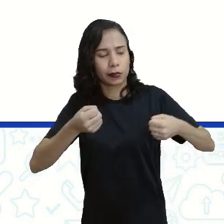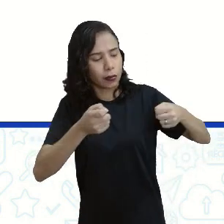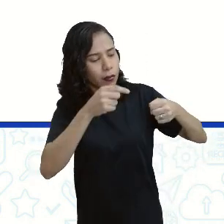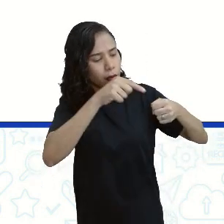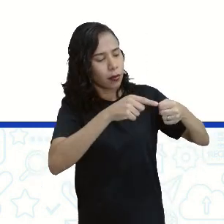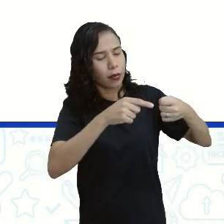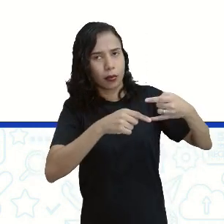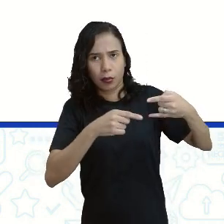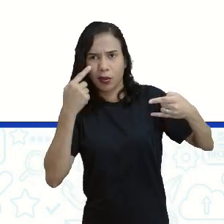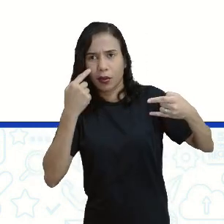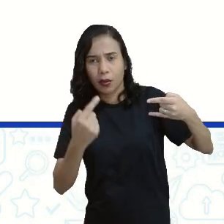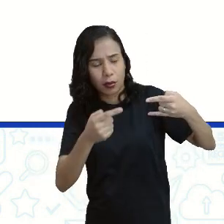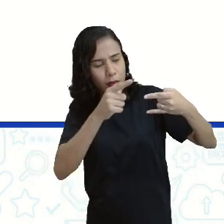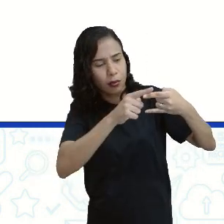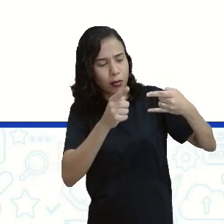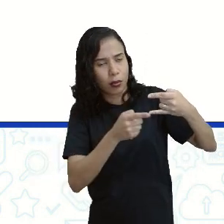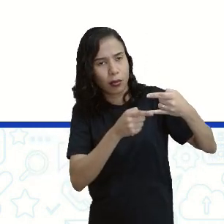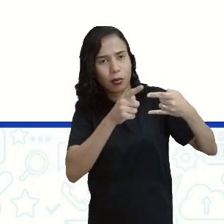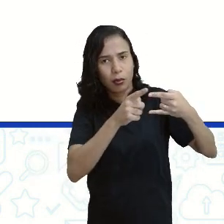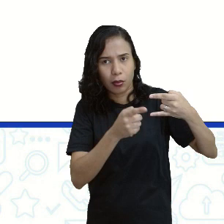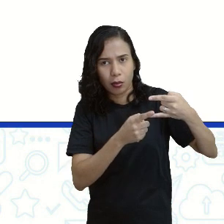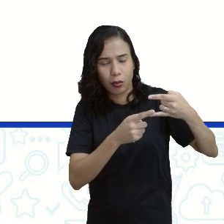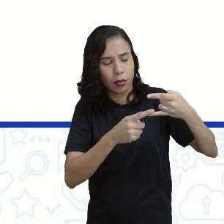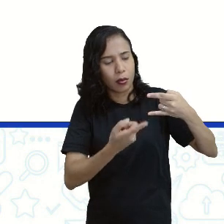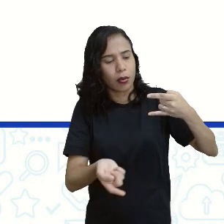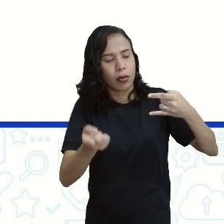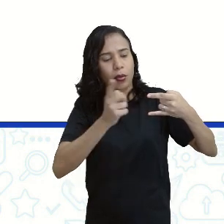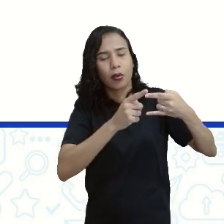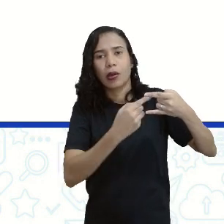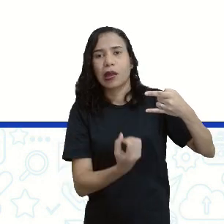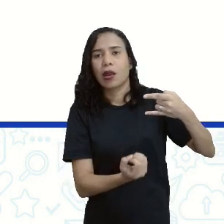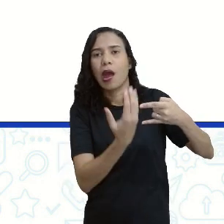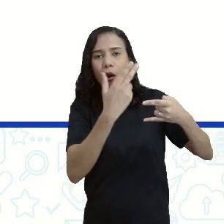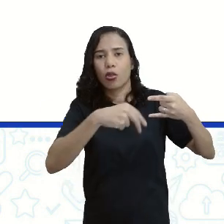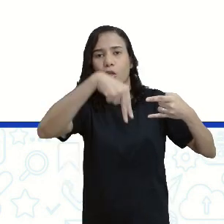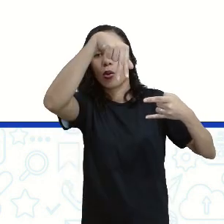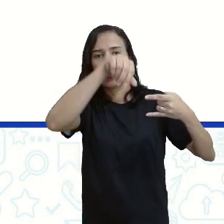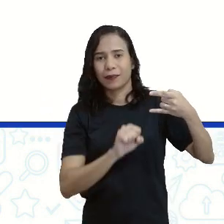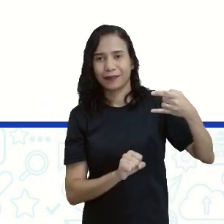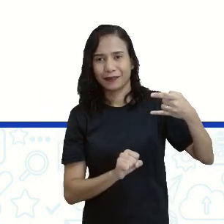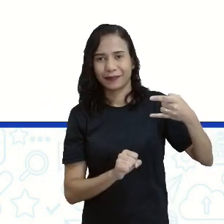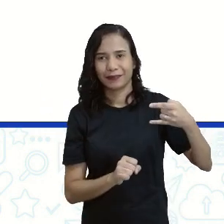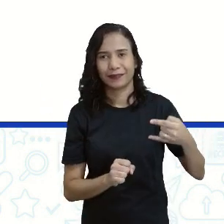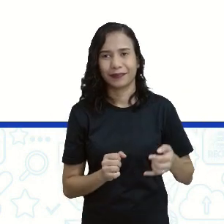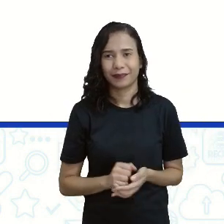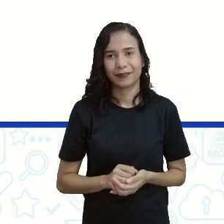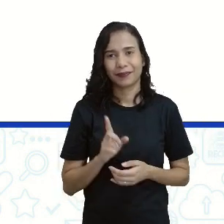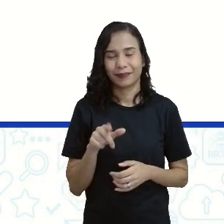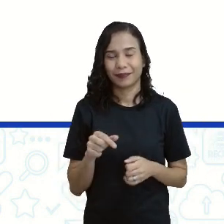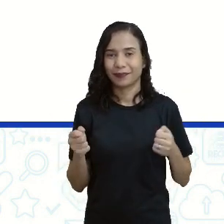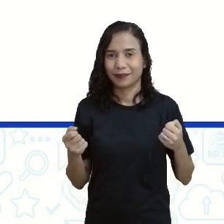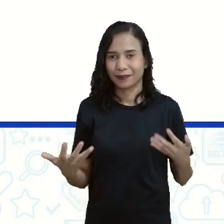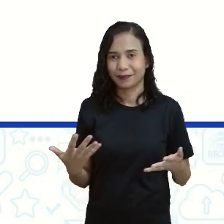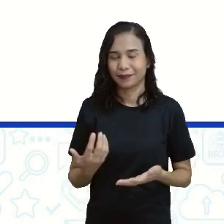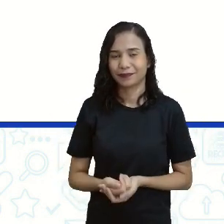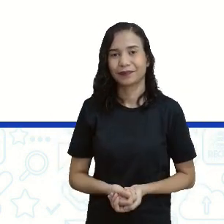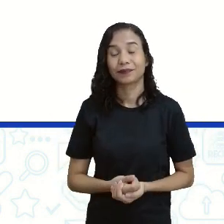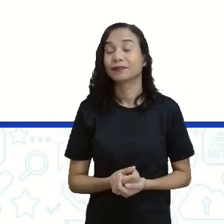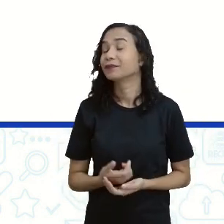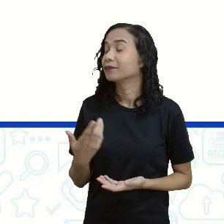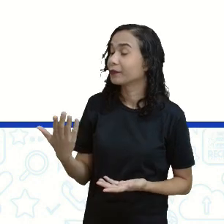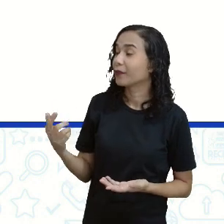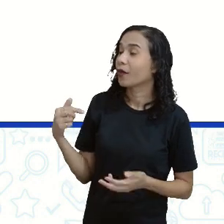sul sozinho. A partir do momento que ele se separar do norte, já vai ter um polo norte e um polo sul. É isso, tá? Então, em